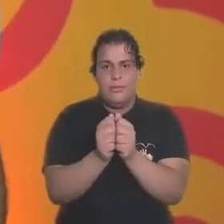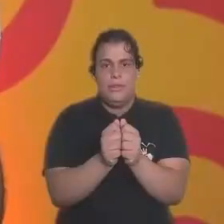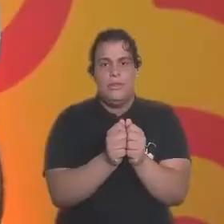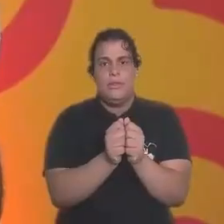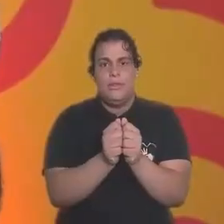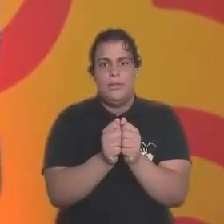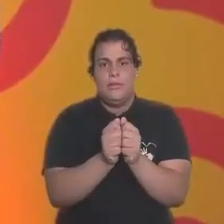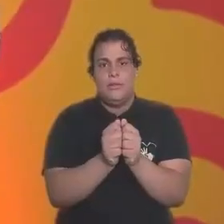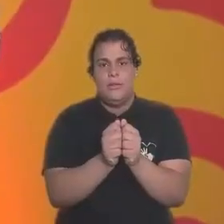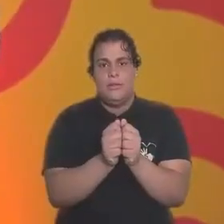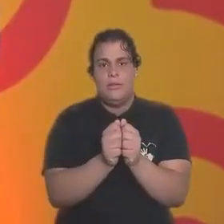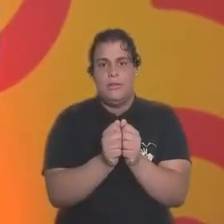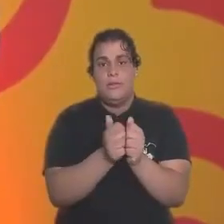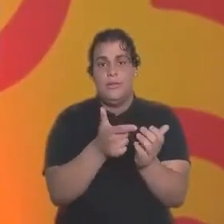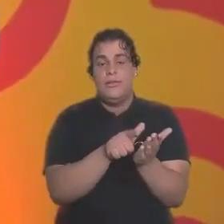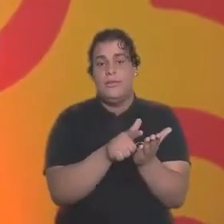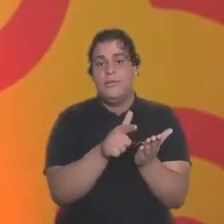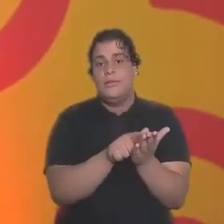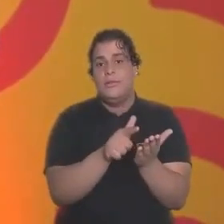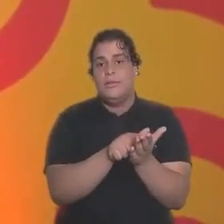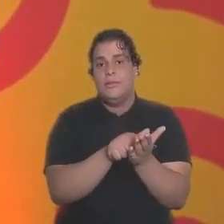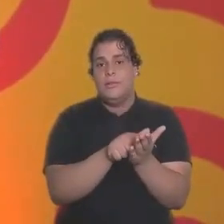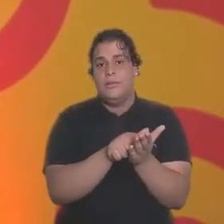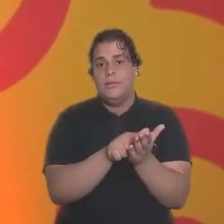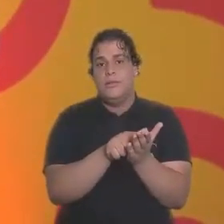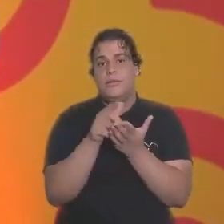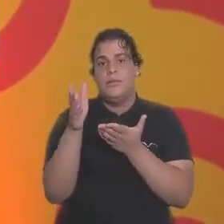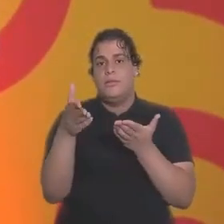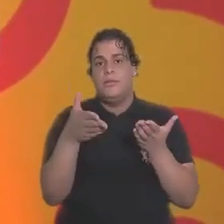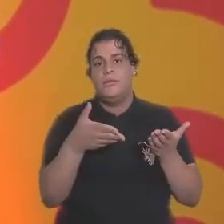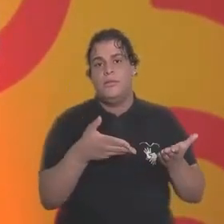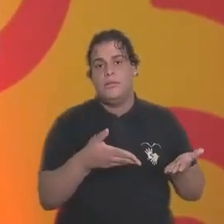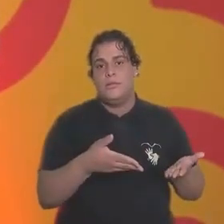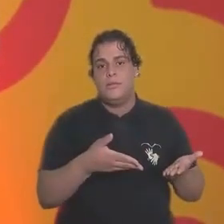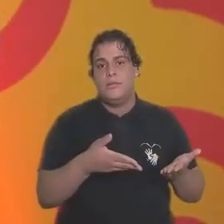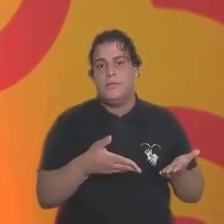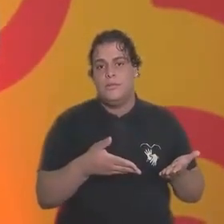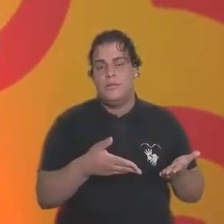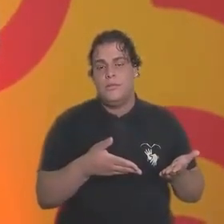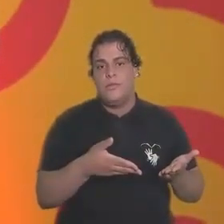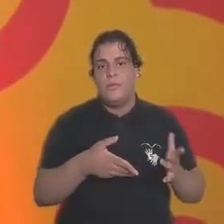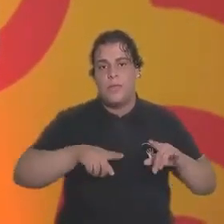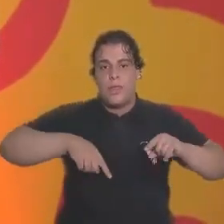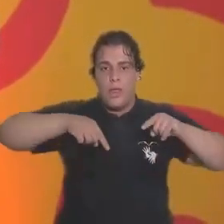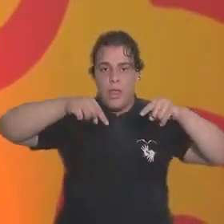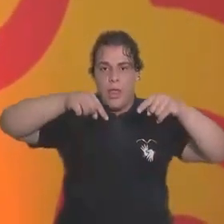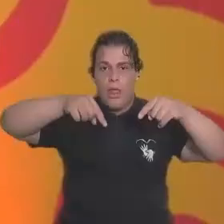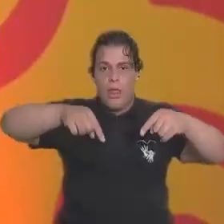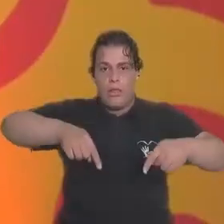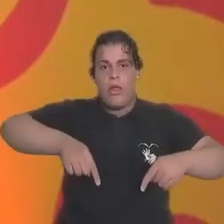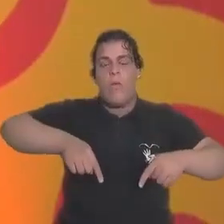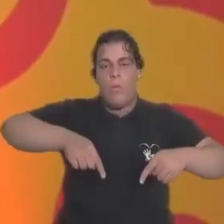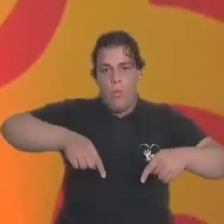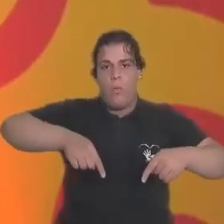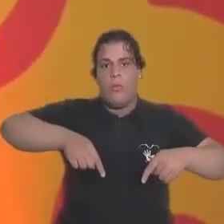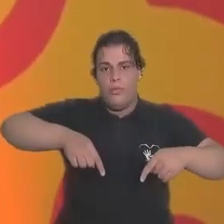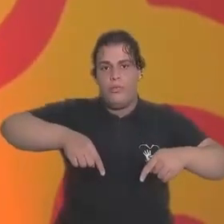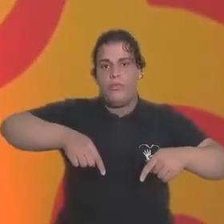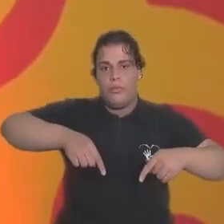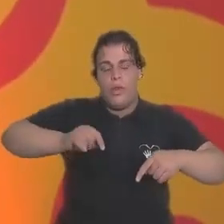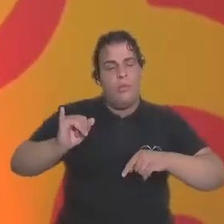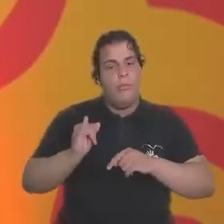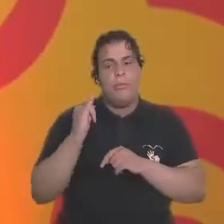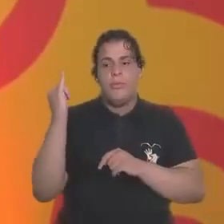coletiva. E o livro puxar essa ação na prática